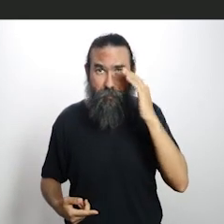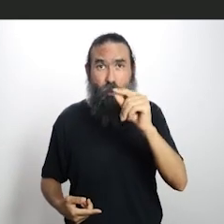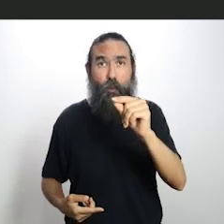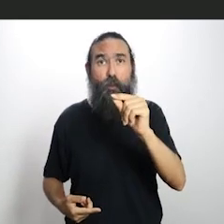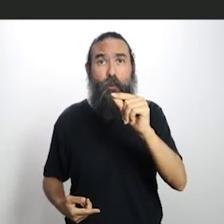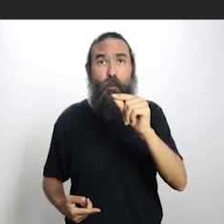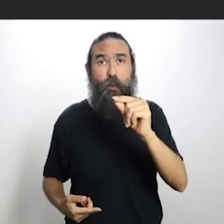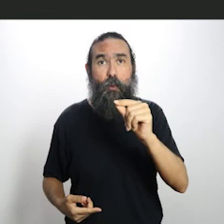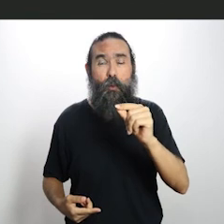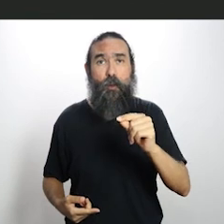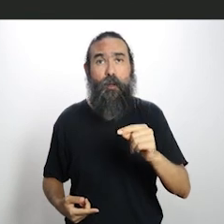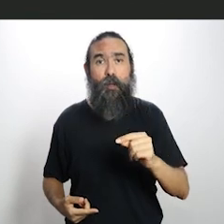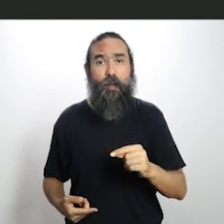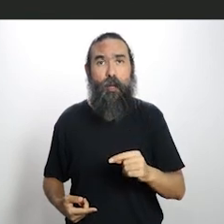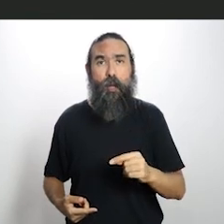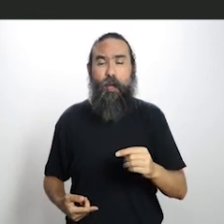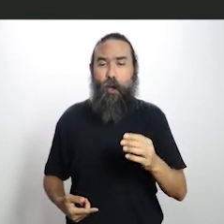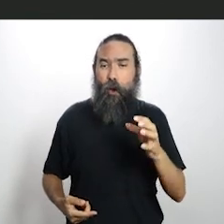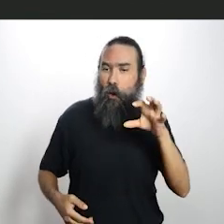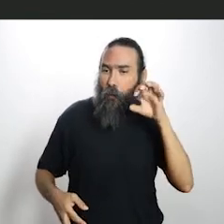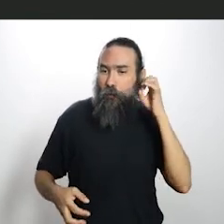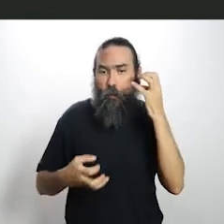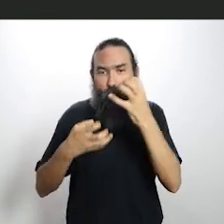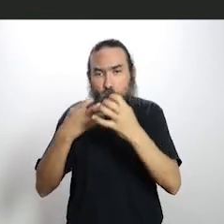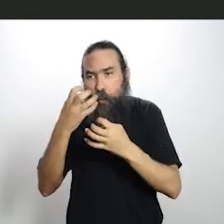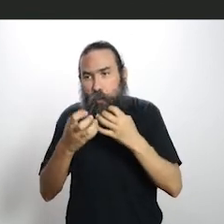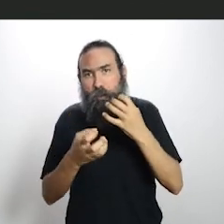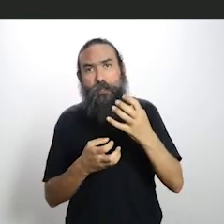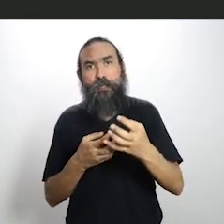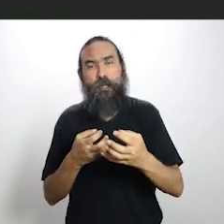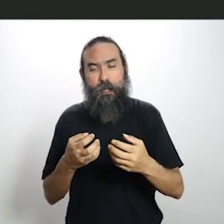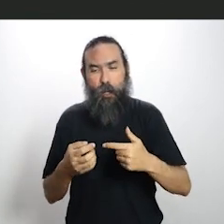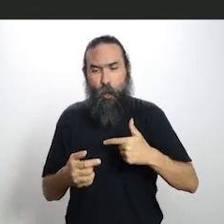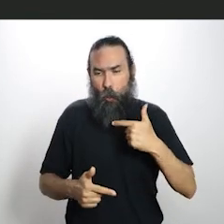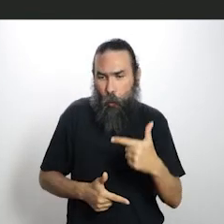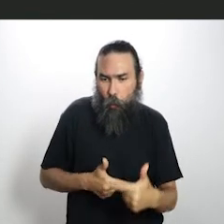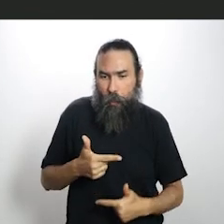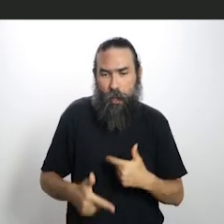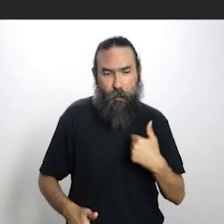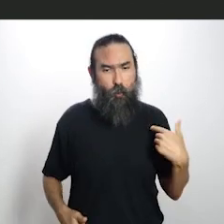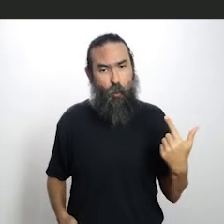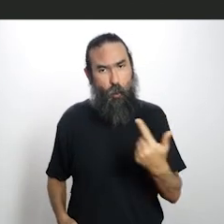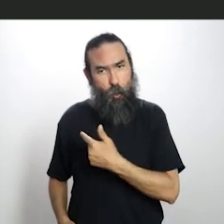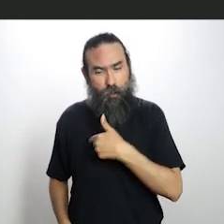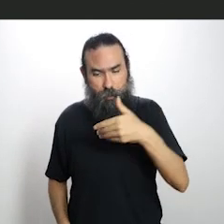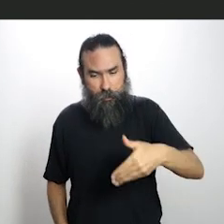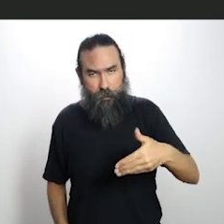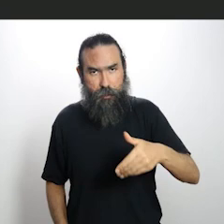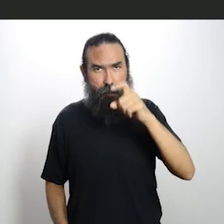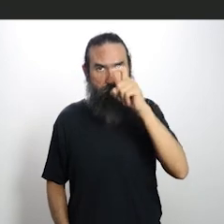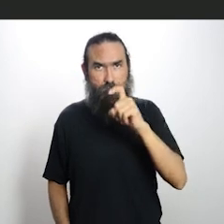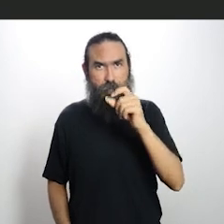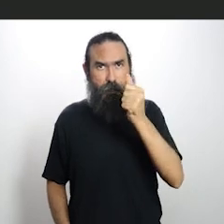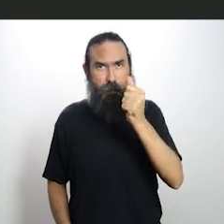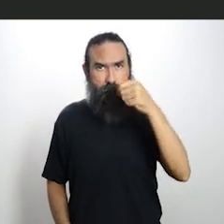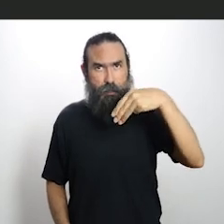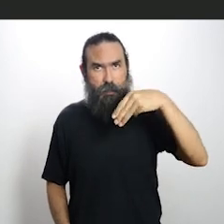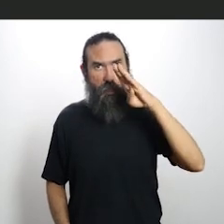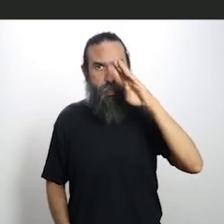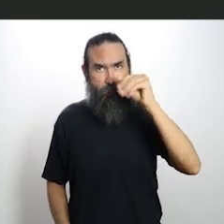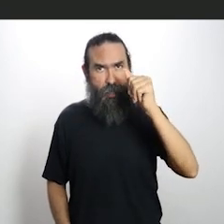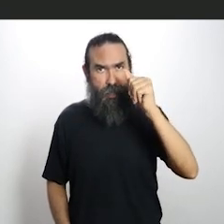inclusive com a campanha que a nossa sede né o terreiro tem as suas construções a partir de 1950